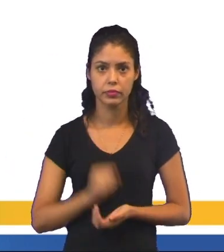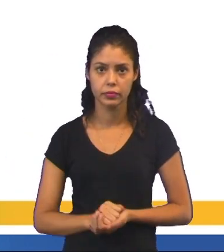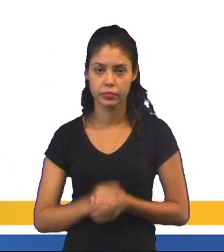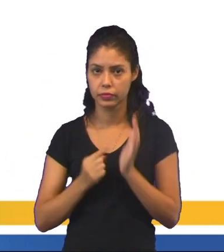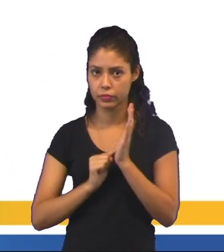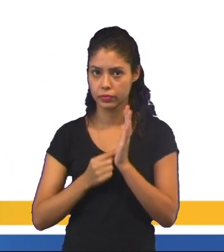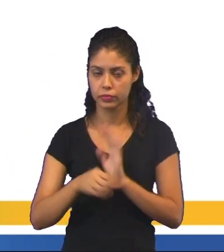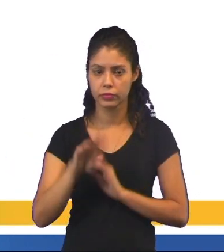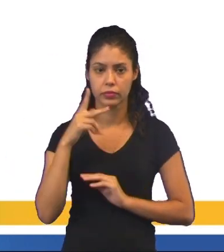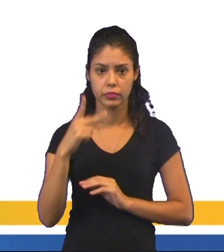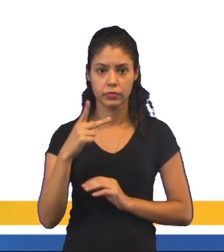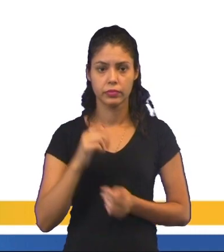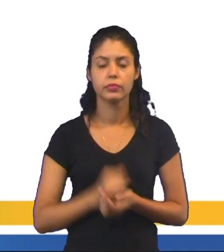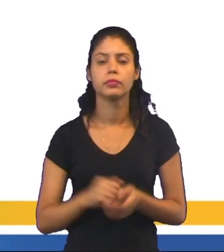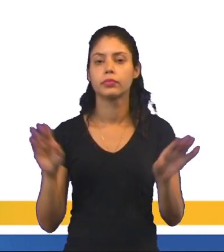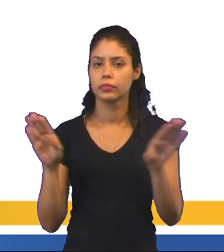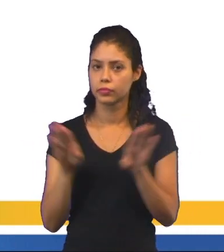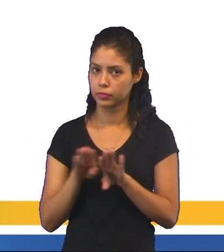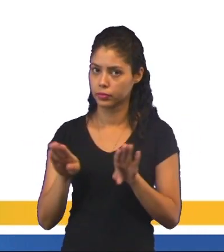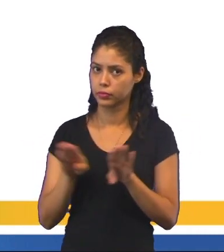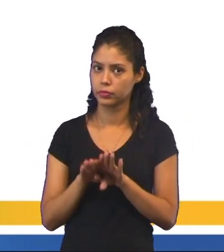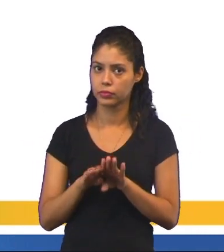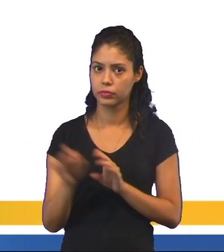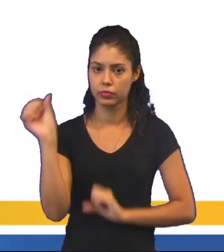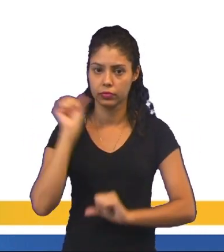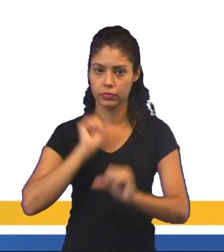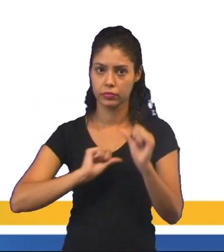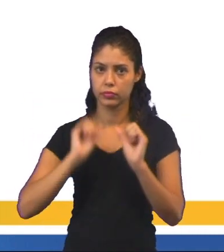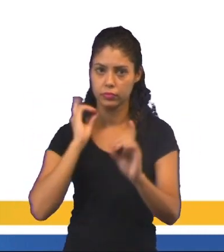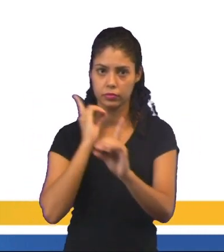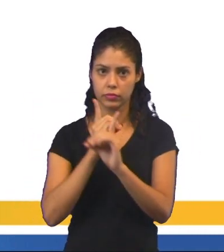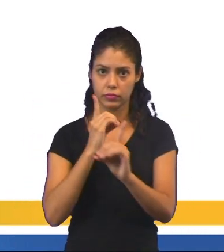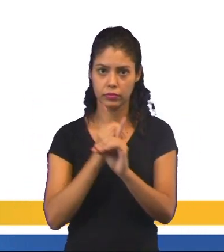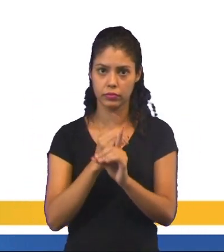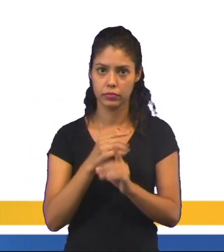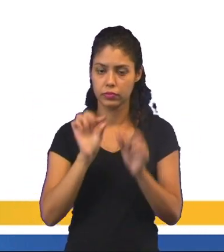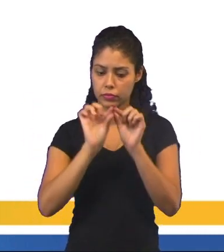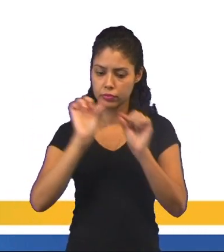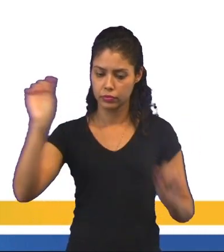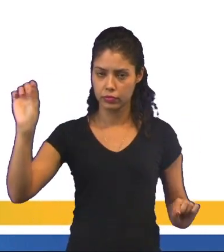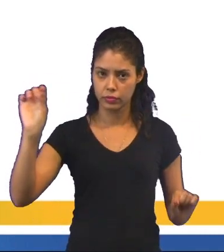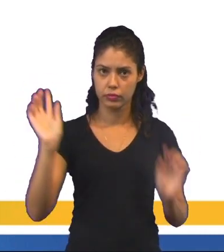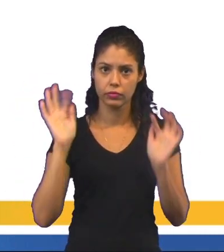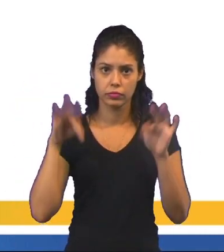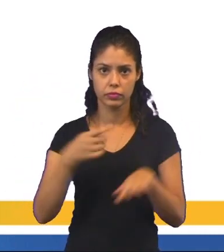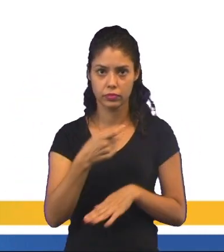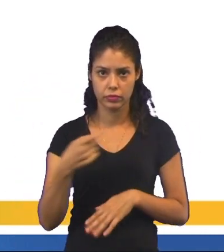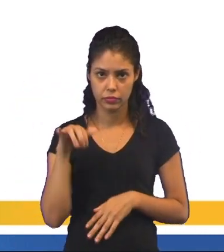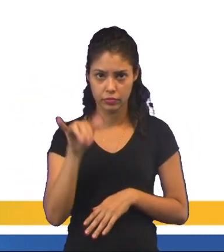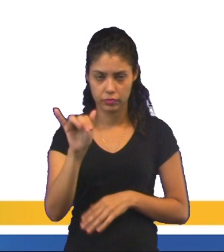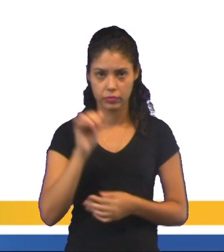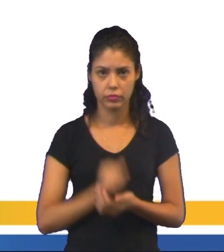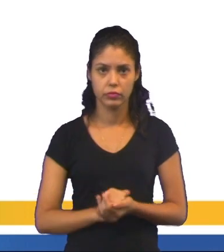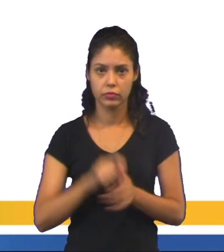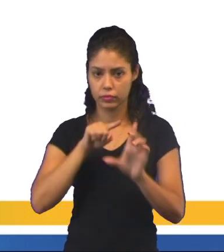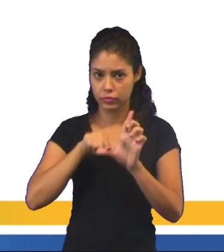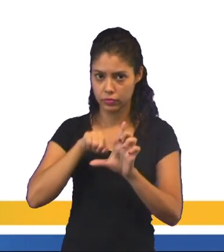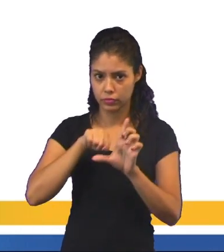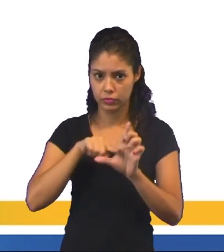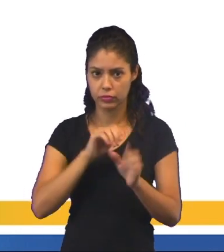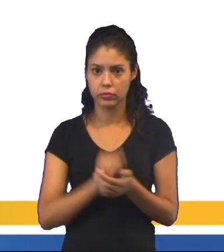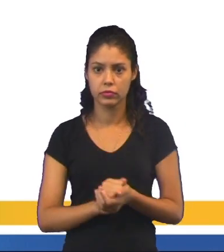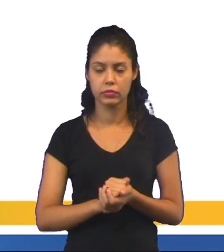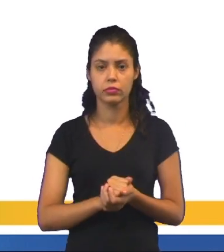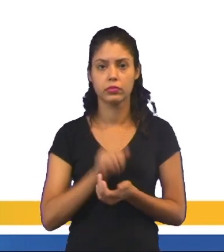x e o ponto P também encontrado na reta aí tu não tá em meio a reta x e o ângulo